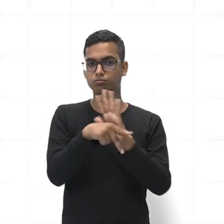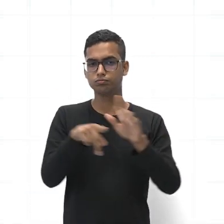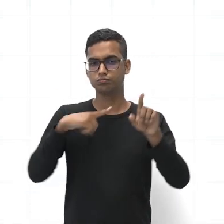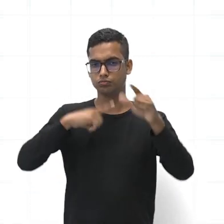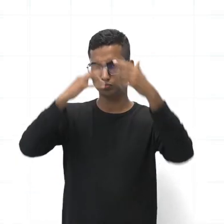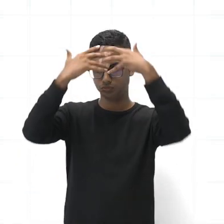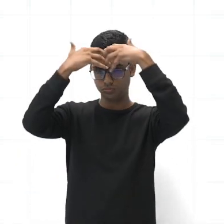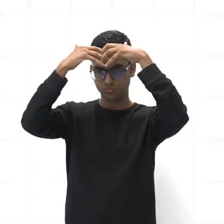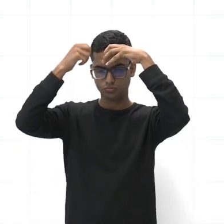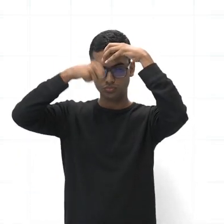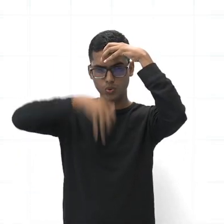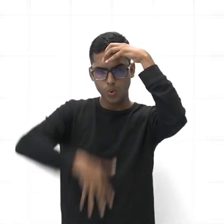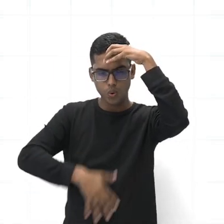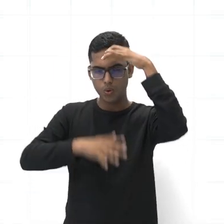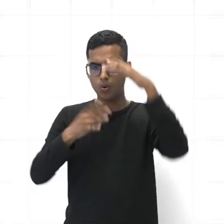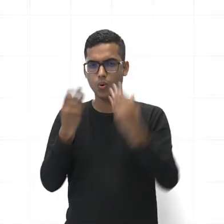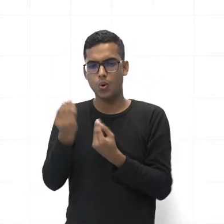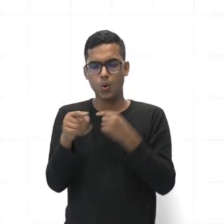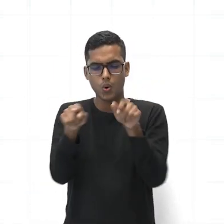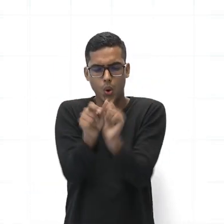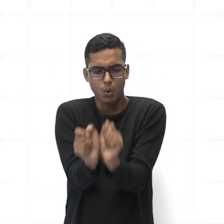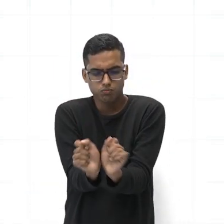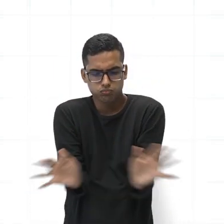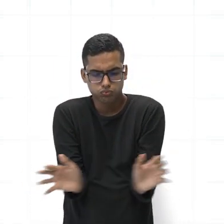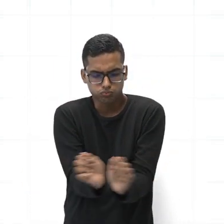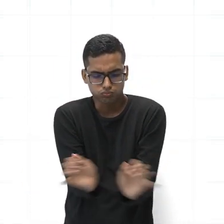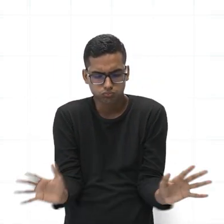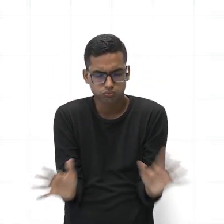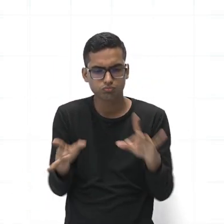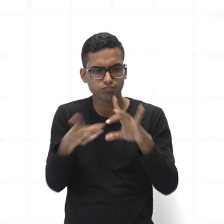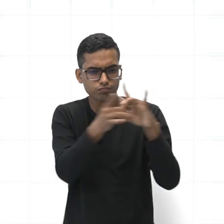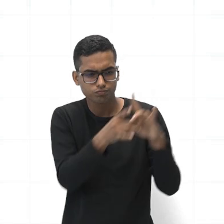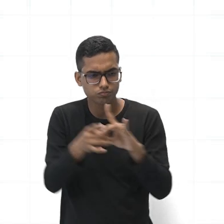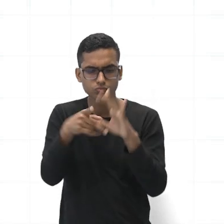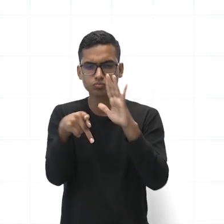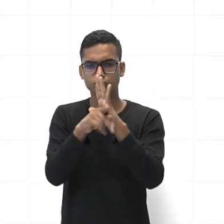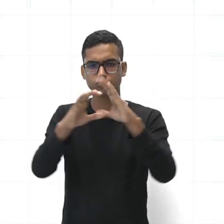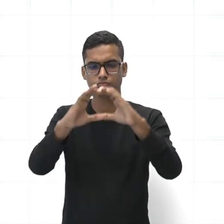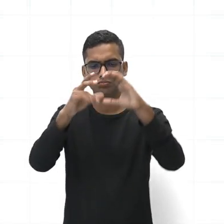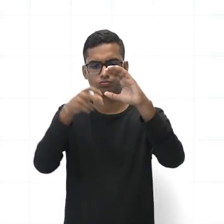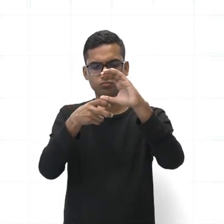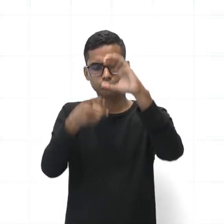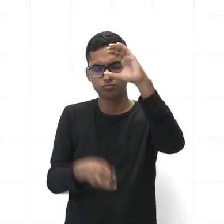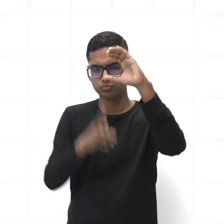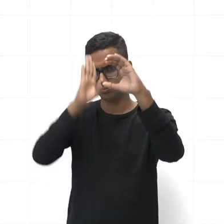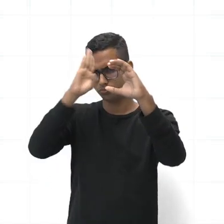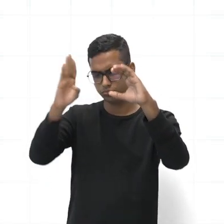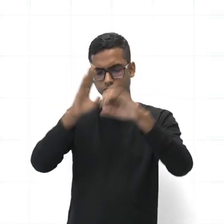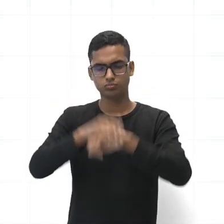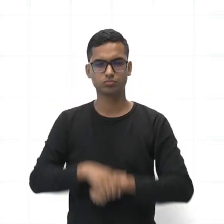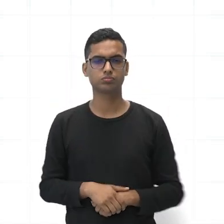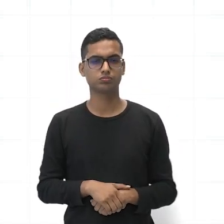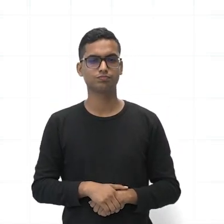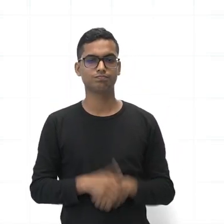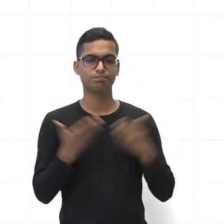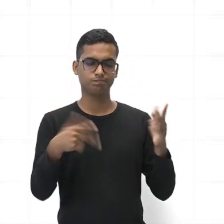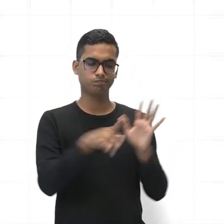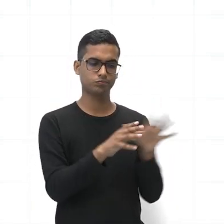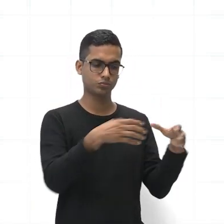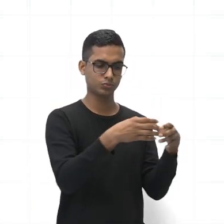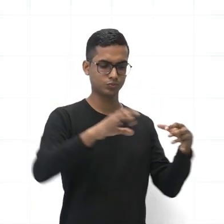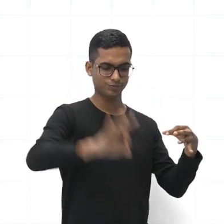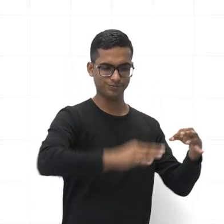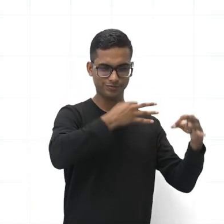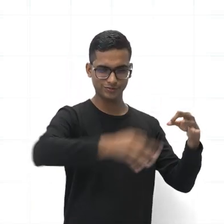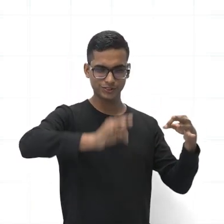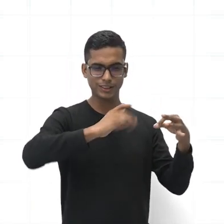que conectam o maestro aos músicos, bem assim dizer. Fazendo mais uma vez a analogia, como se a